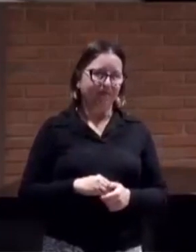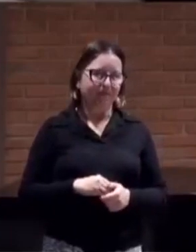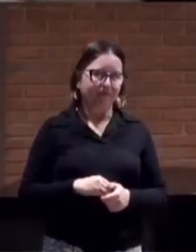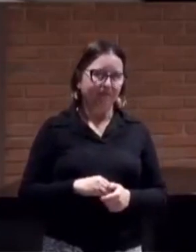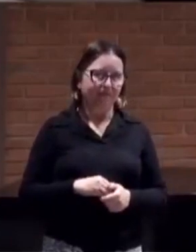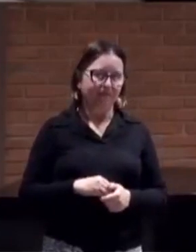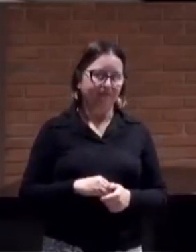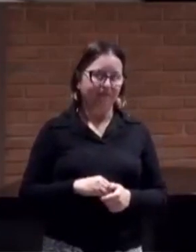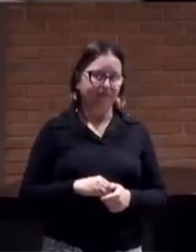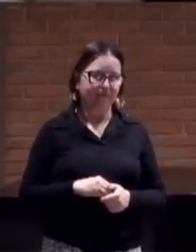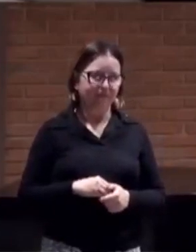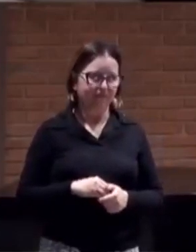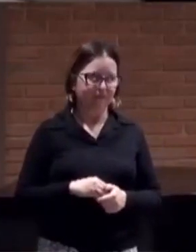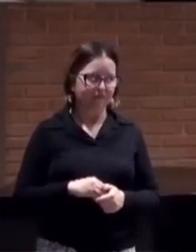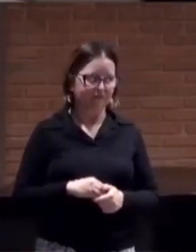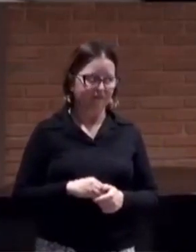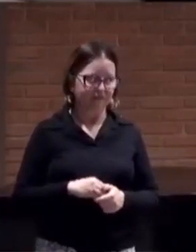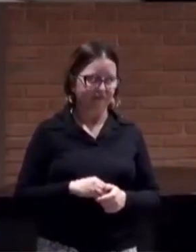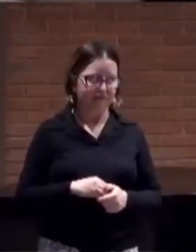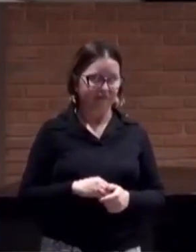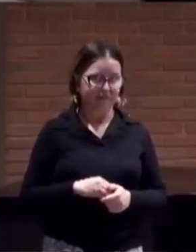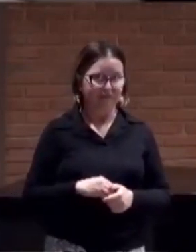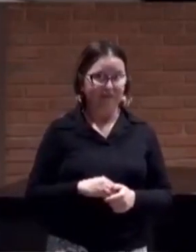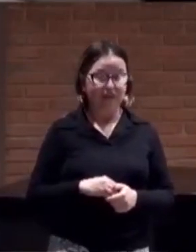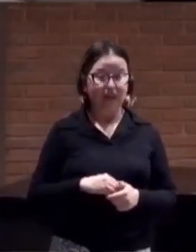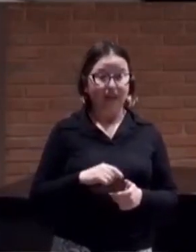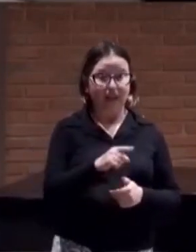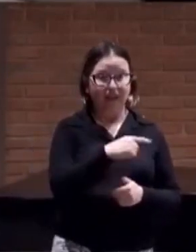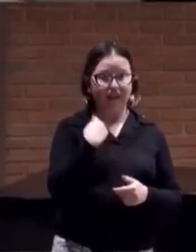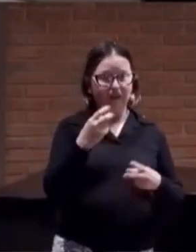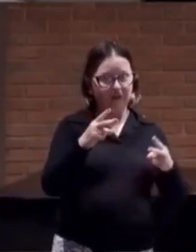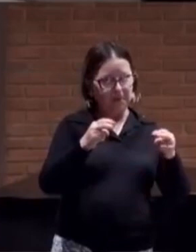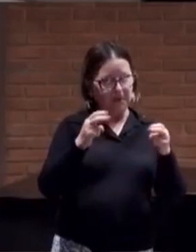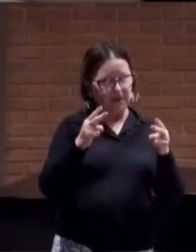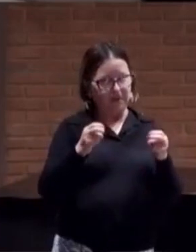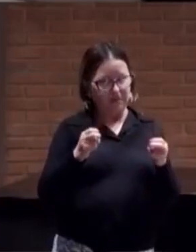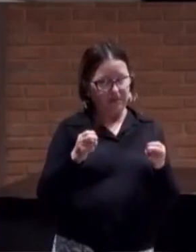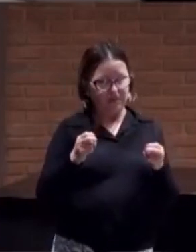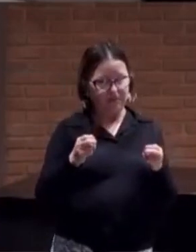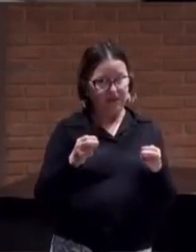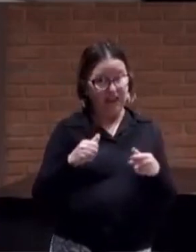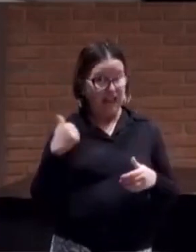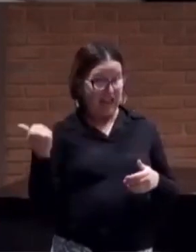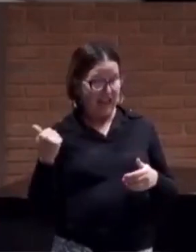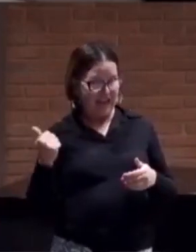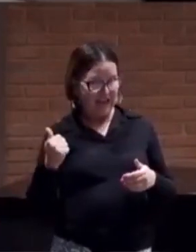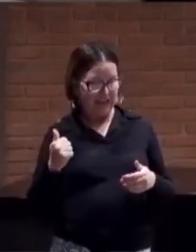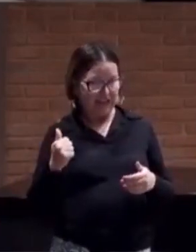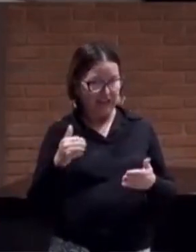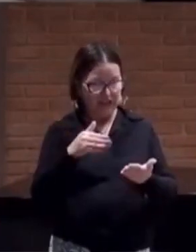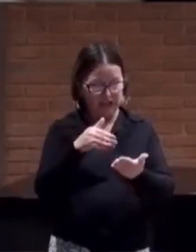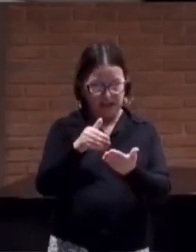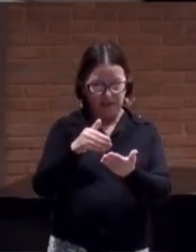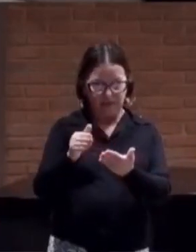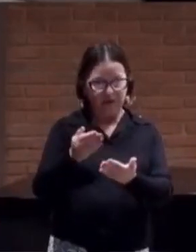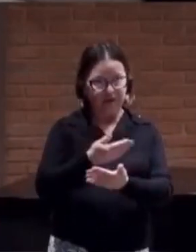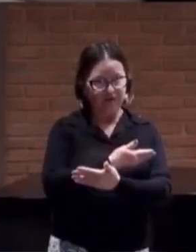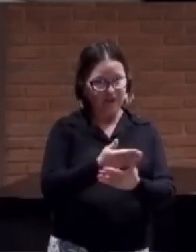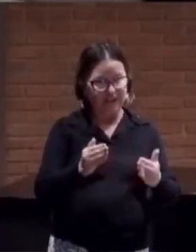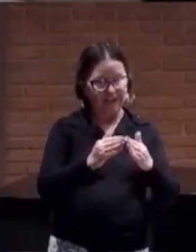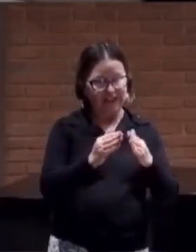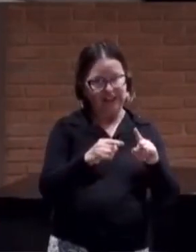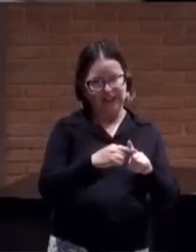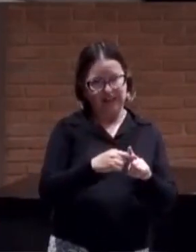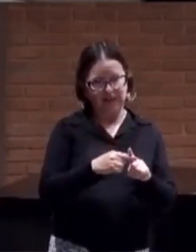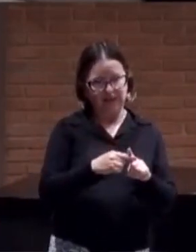E aqui nós percebemos, ele disse, eles vos expulsarão das sinagogas. Ele